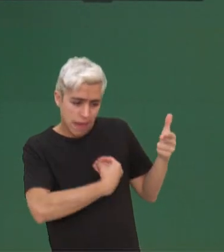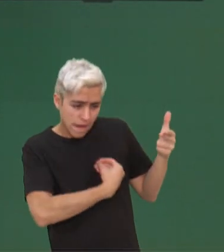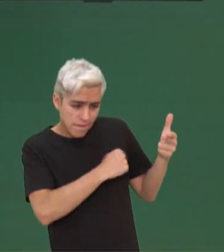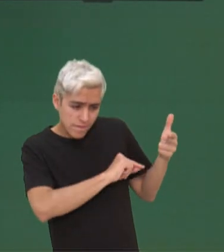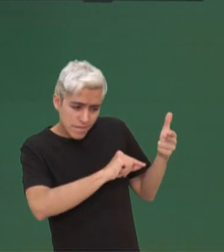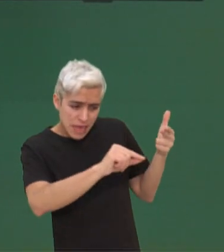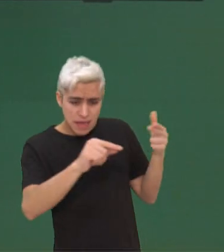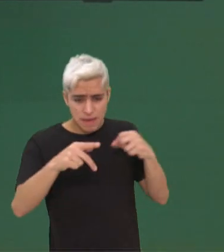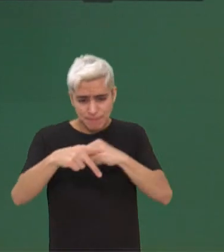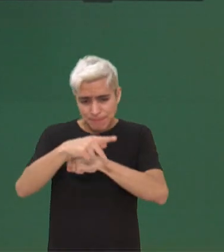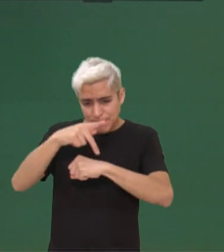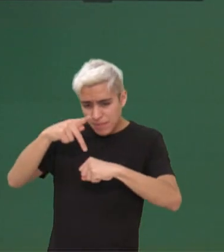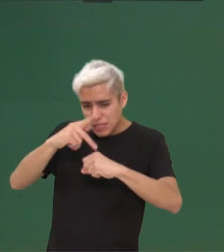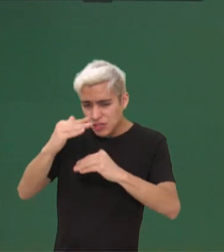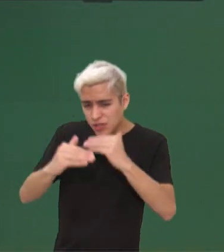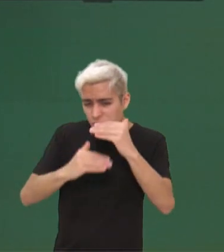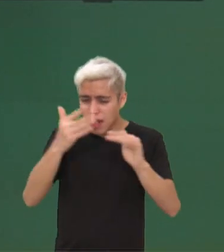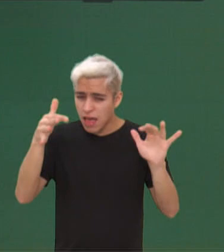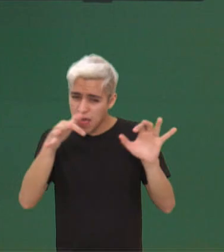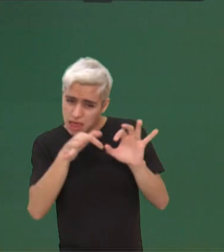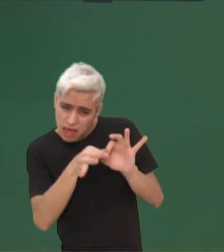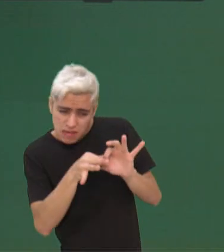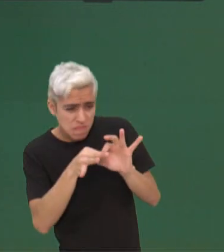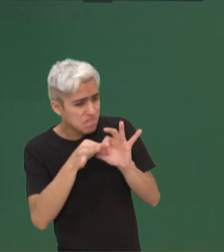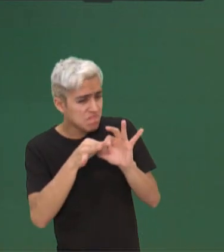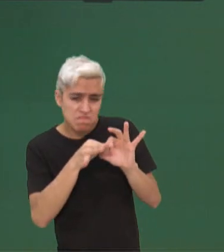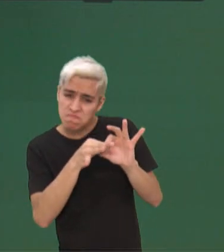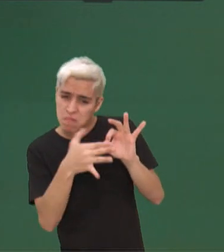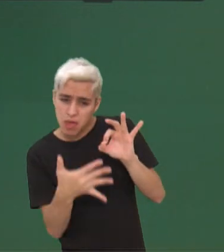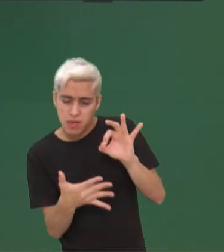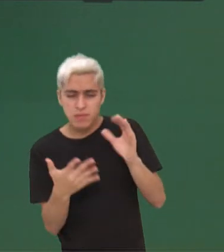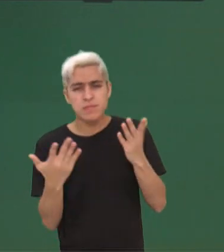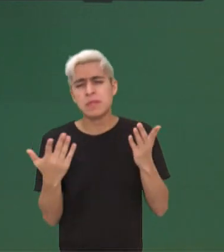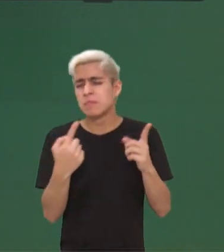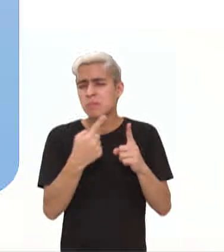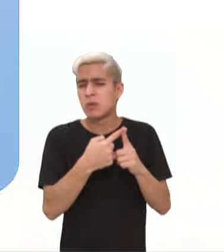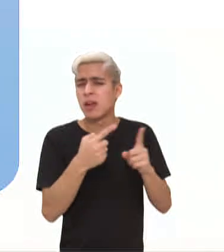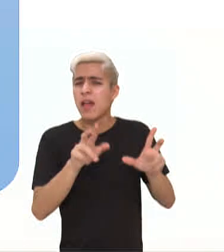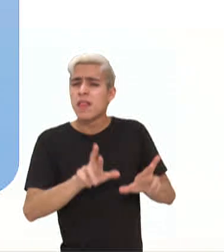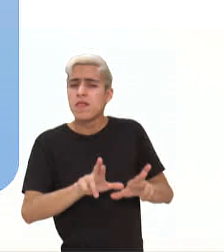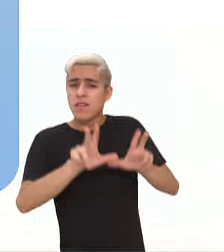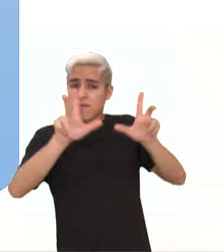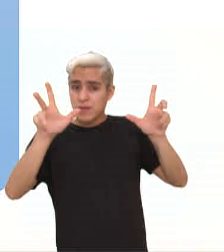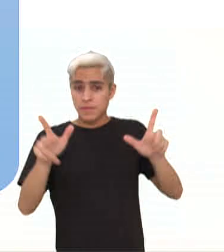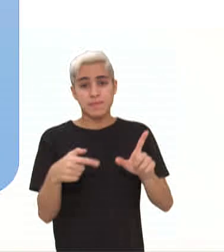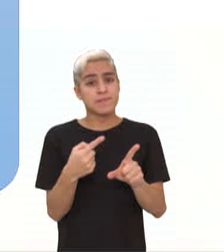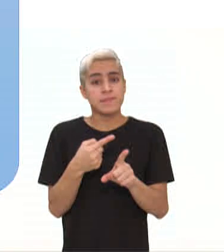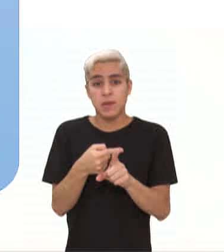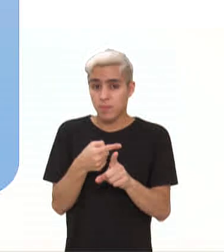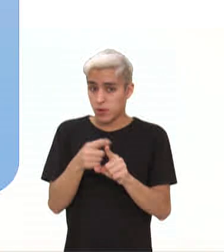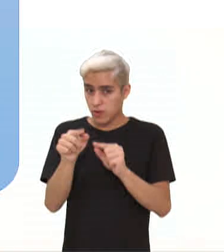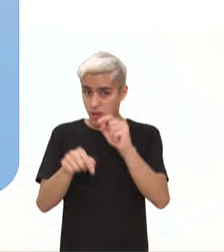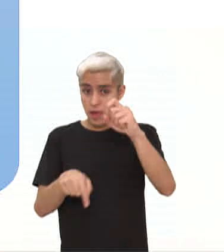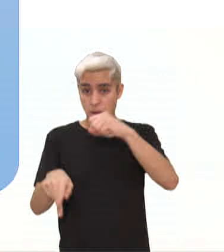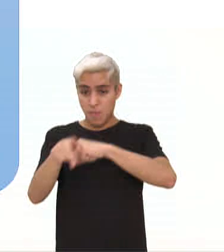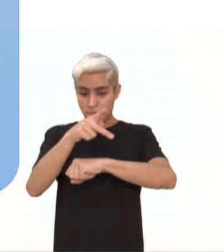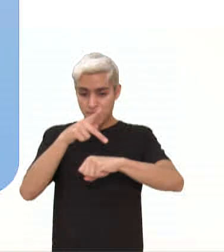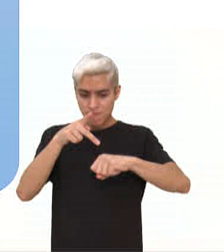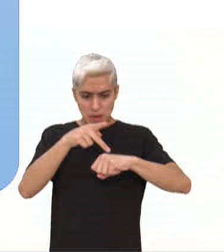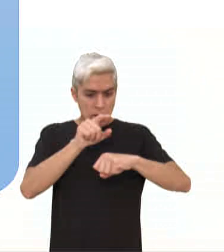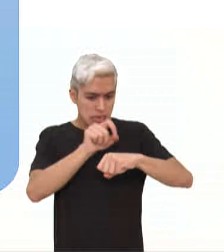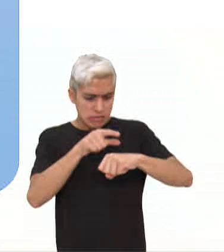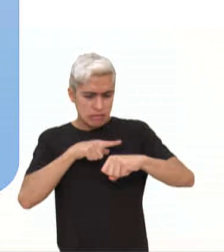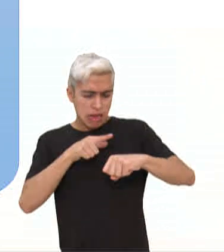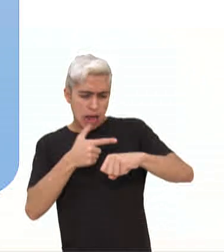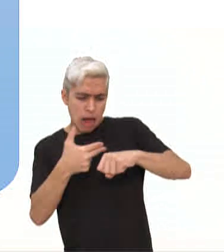de recursos e o desenvolvimento dos países. Por que que há essa diferença? Porque nem sempre o país que tem